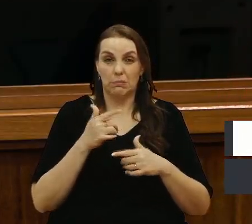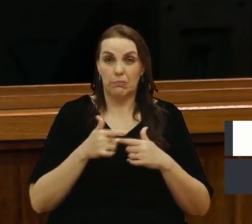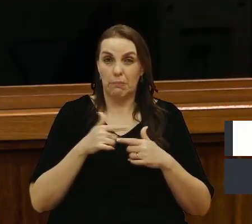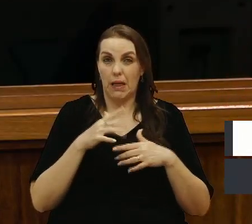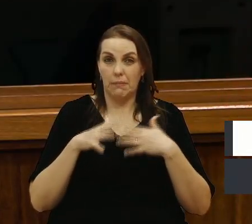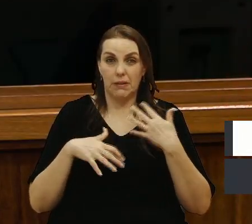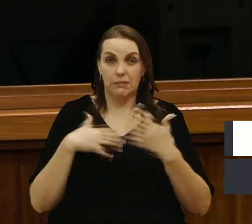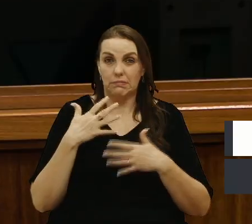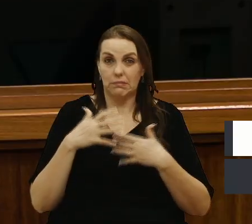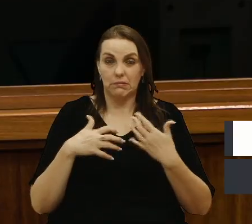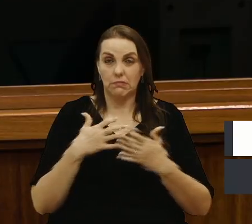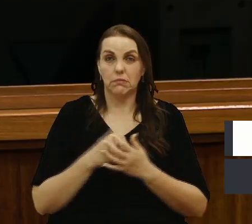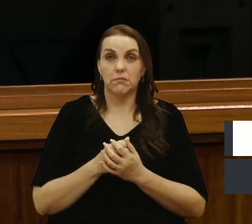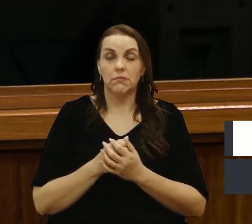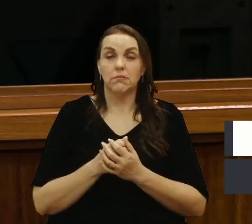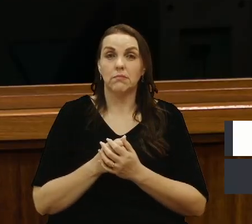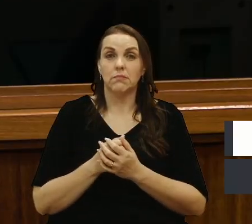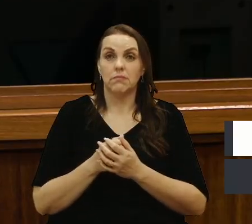que voltar.